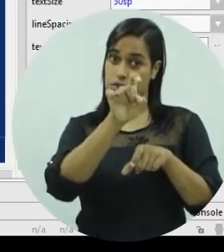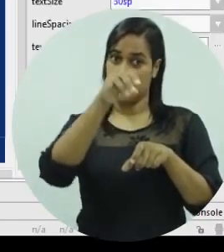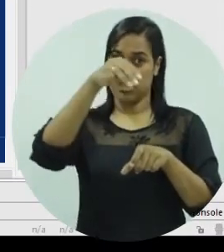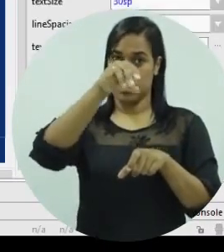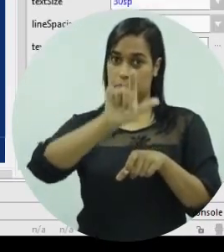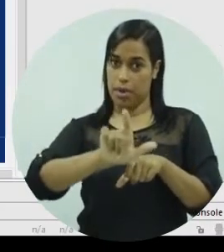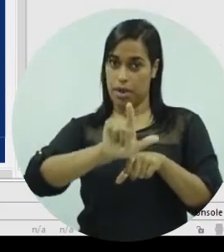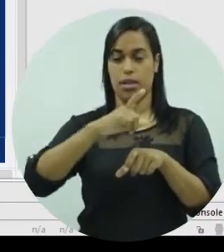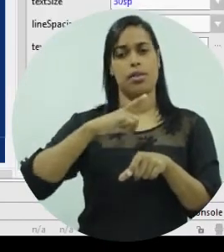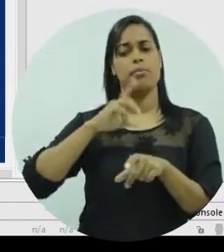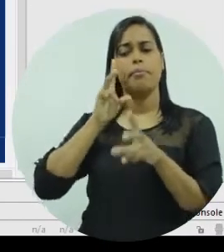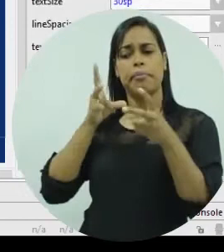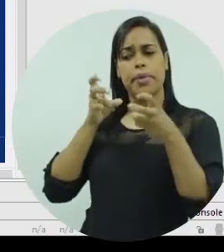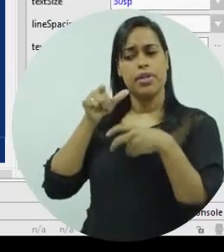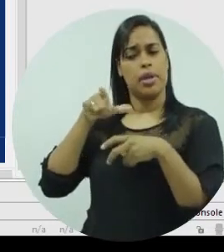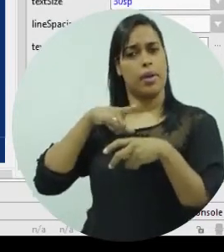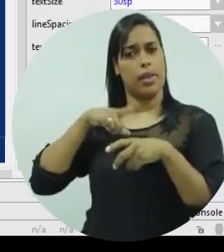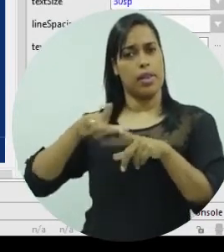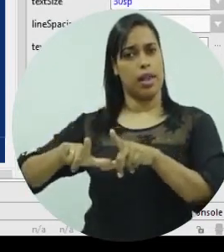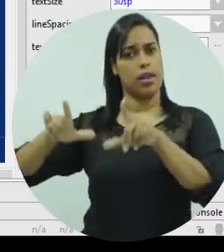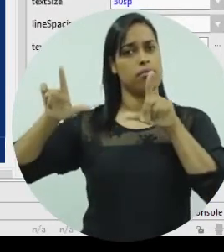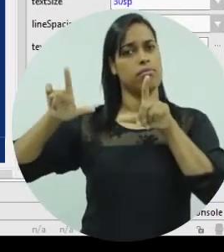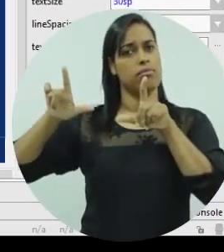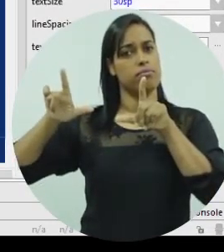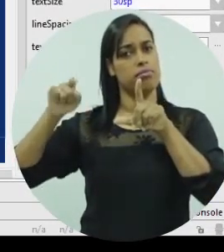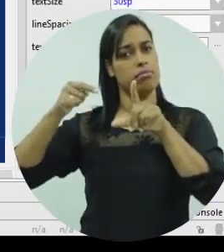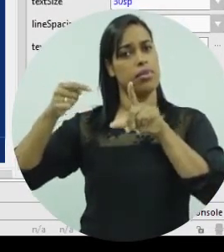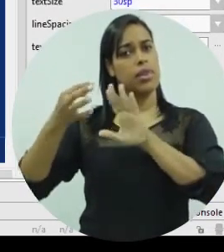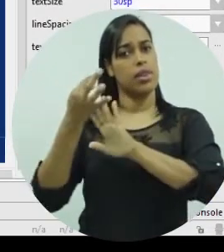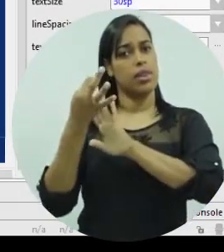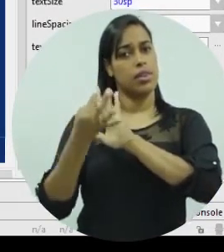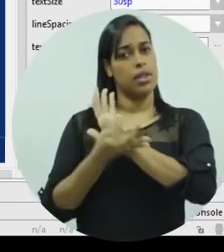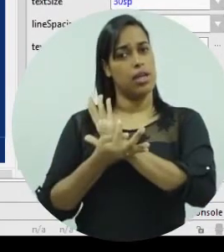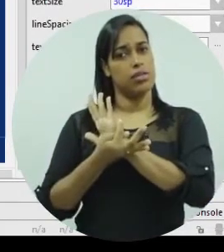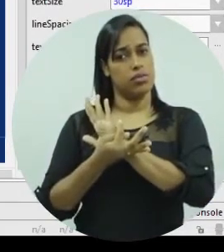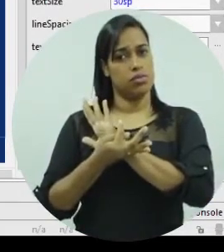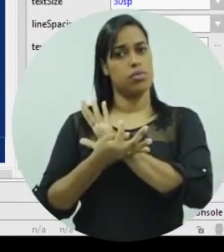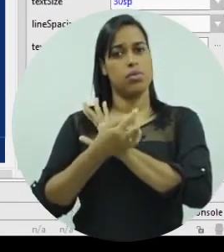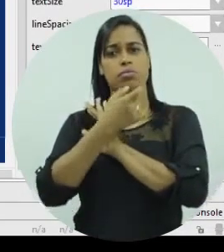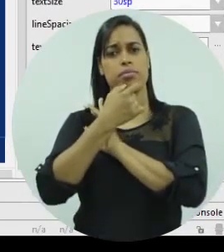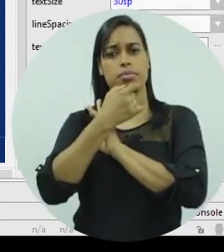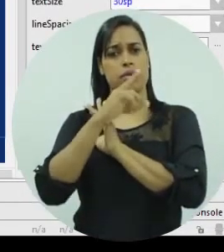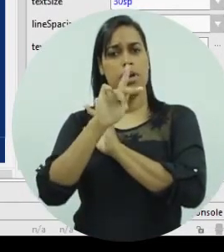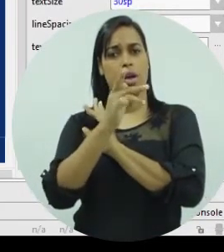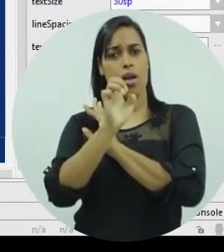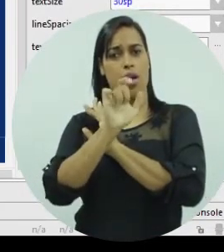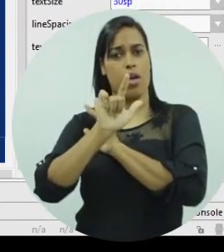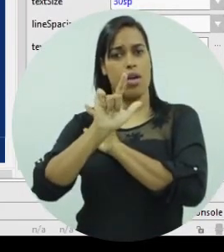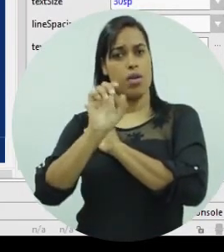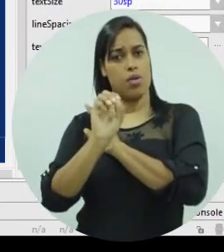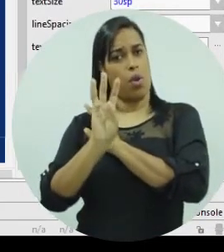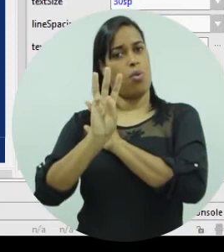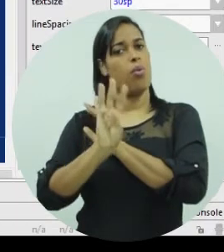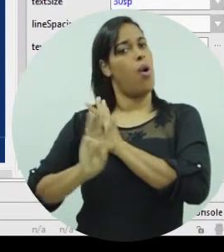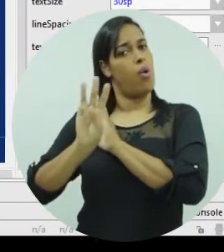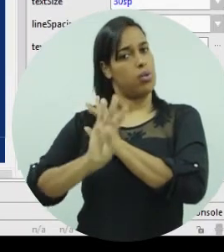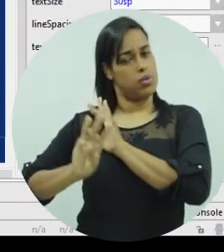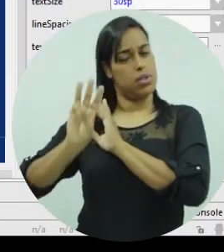nessa tela um elemento de texto que é o hello, que exibe o texto Hello